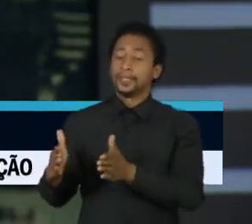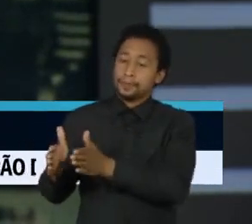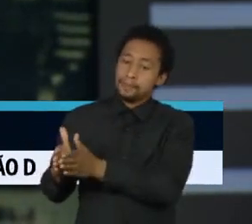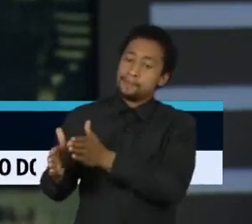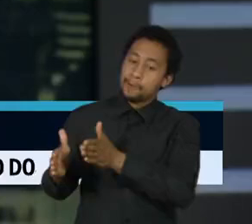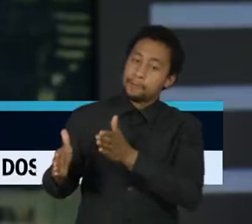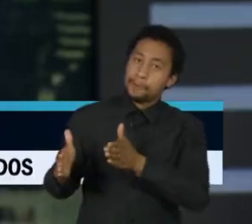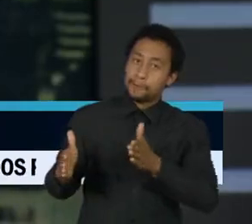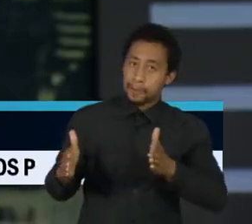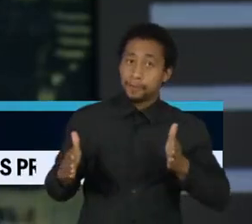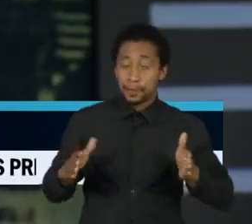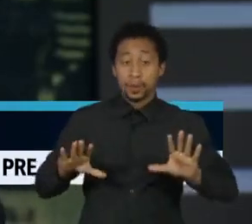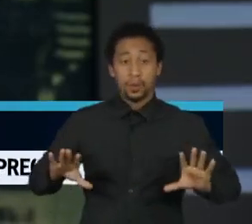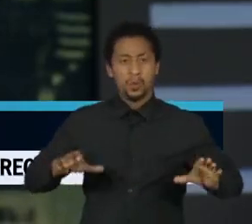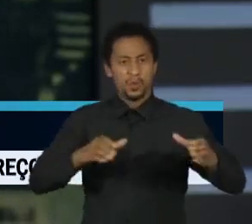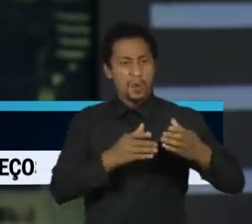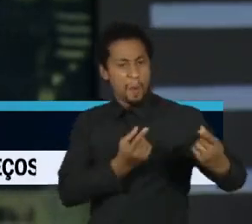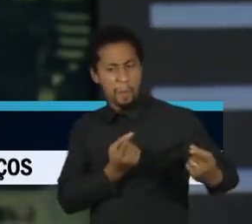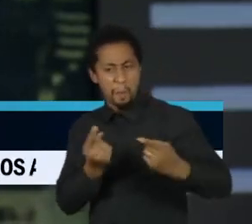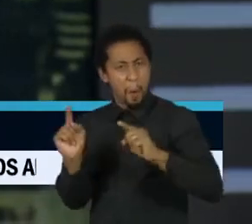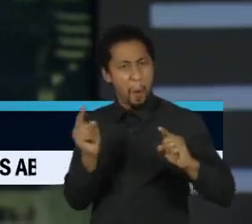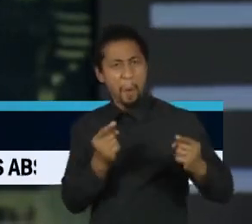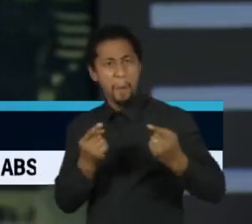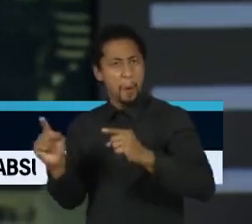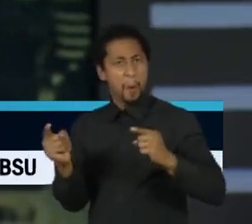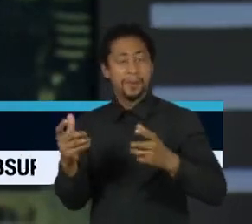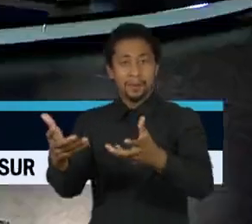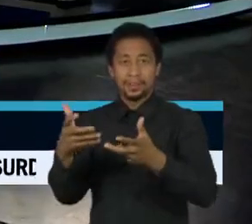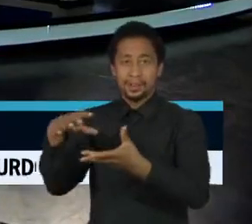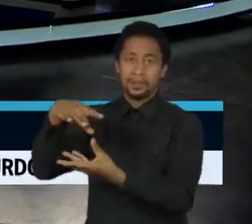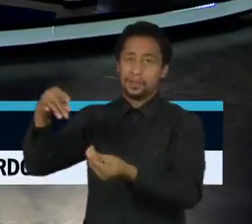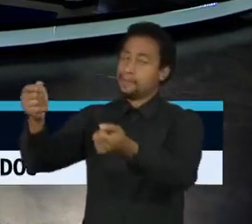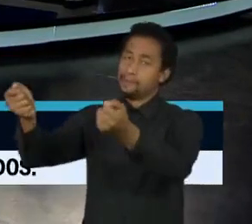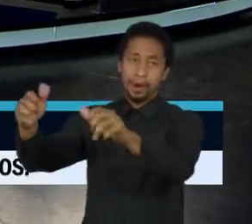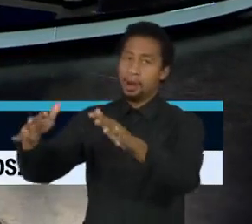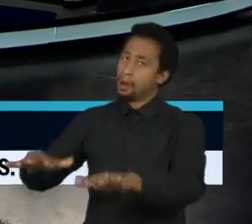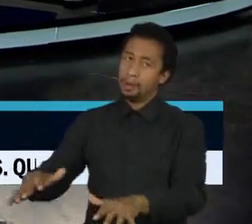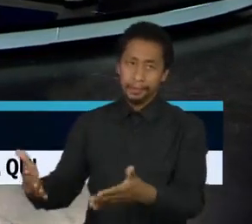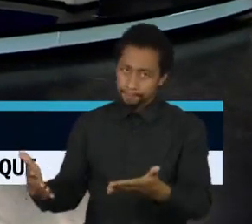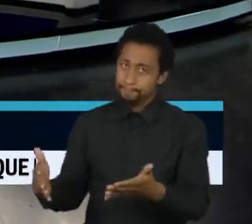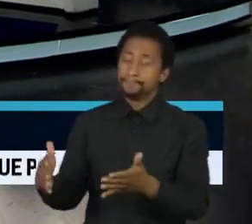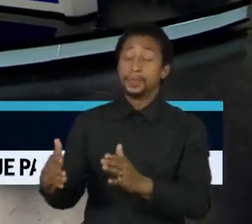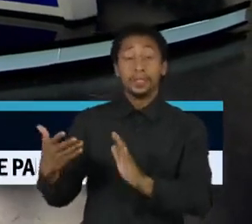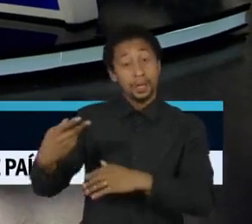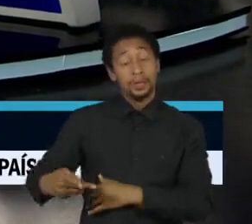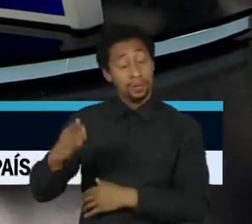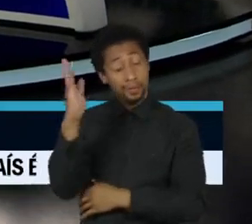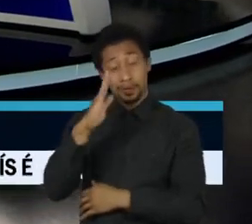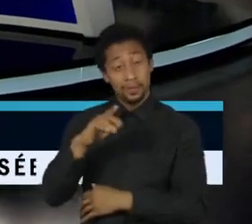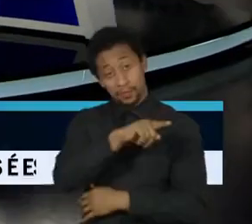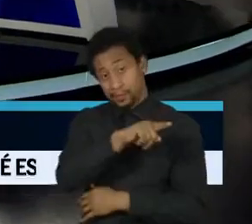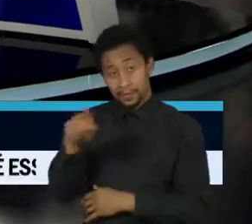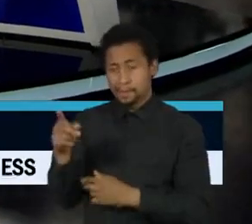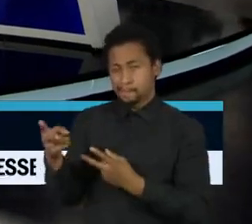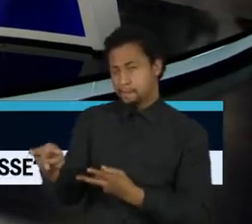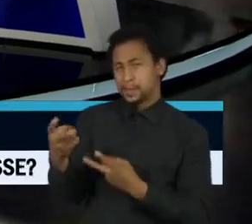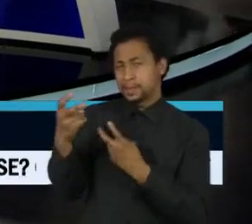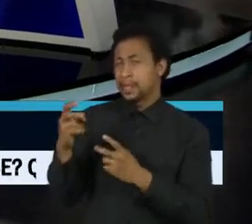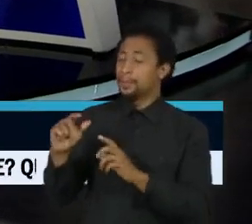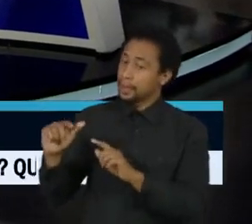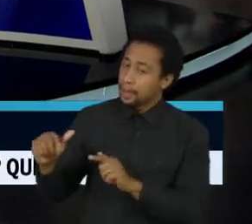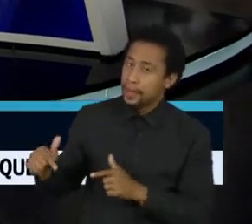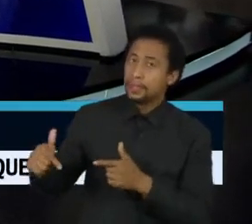o jogo institucional então decidido acho que o que nós temos assistido no Brasil é um evento positivo